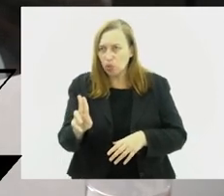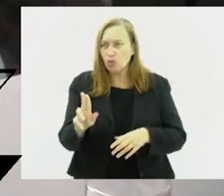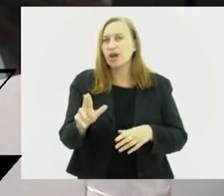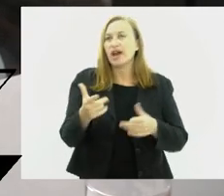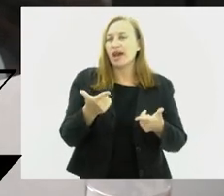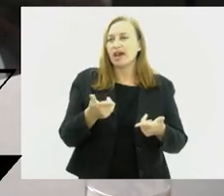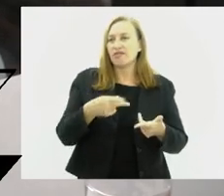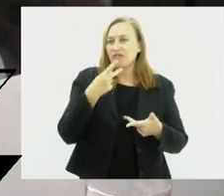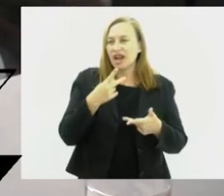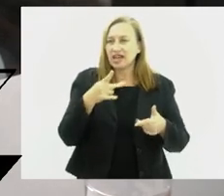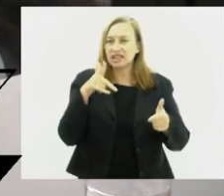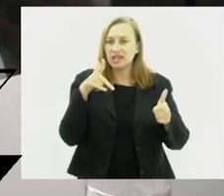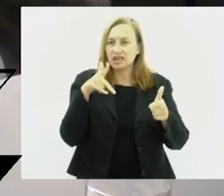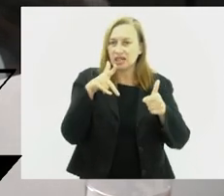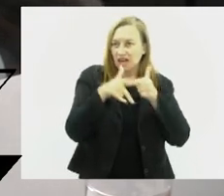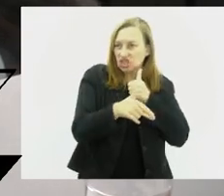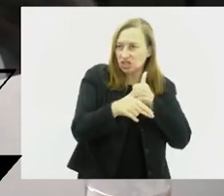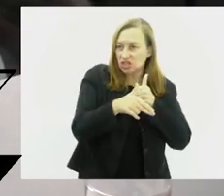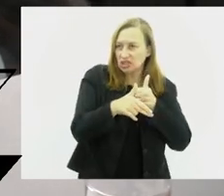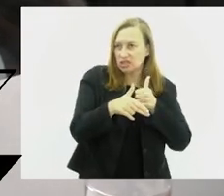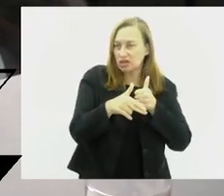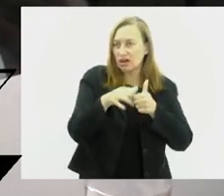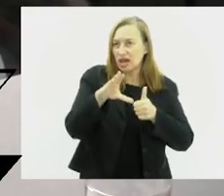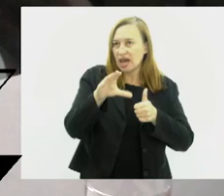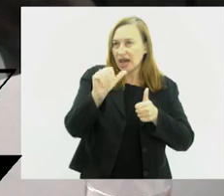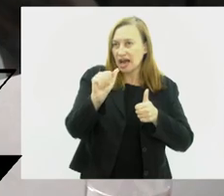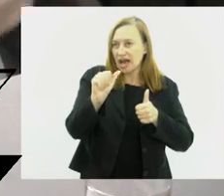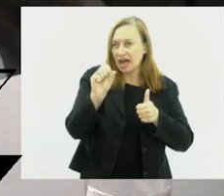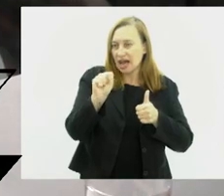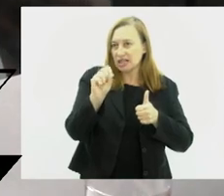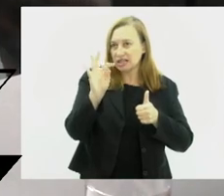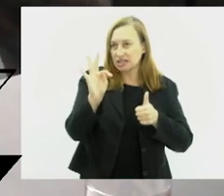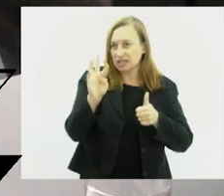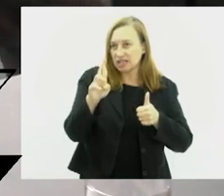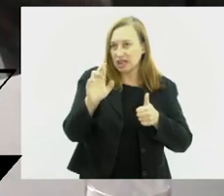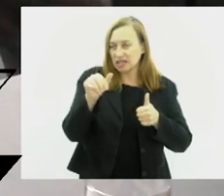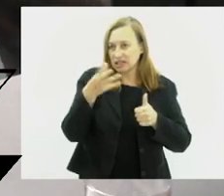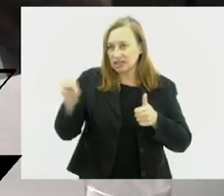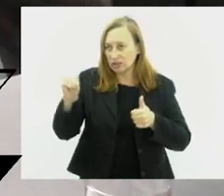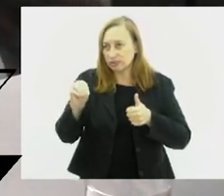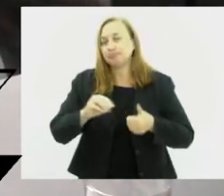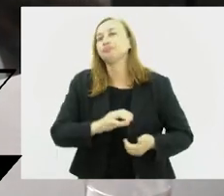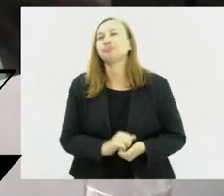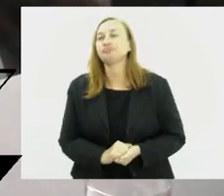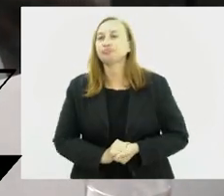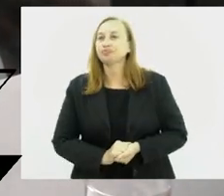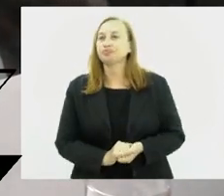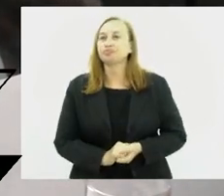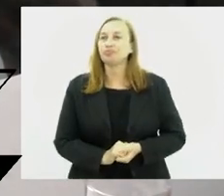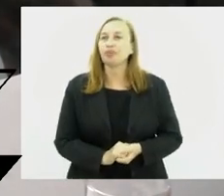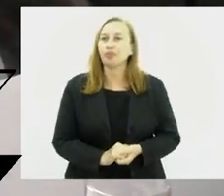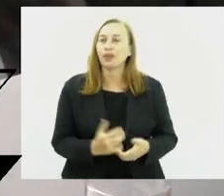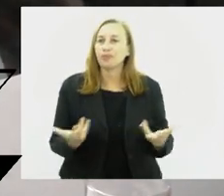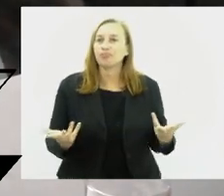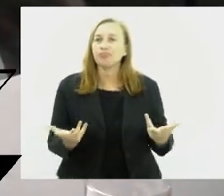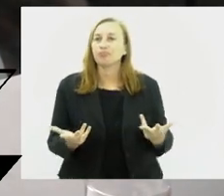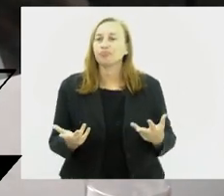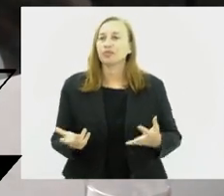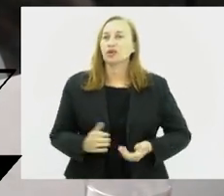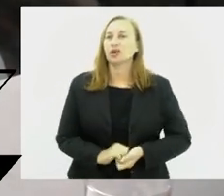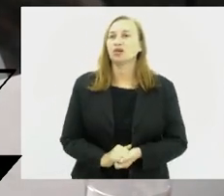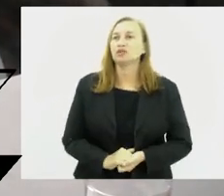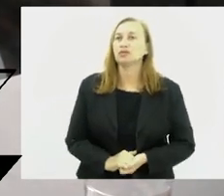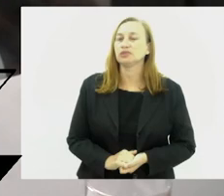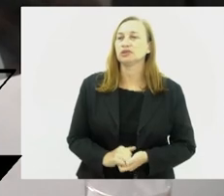isso em âmbito estadual, a partir dos 6 meses, porque naturalmente vai existir a extinção da raça por completa no